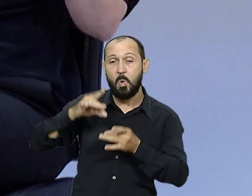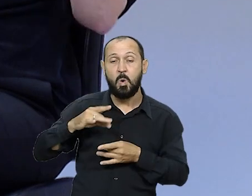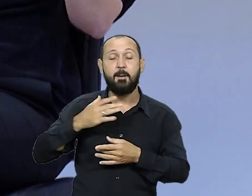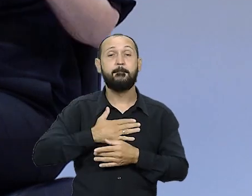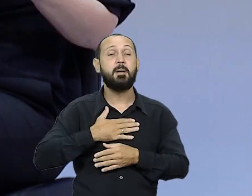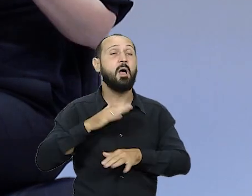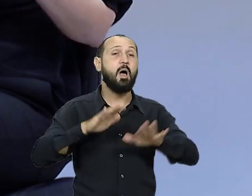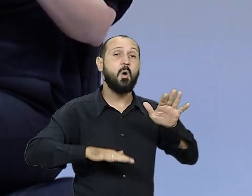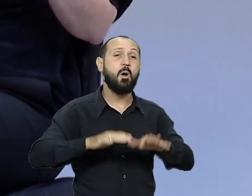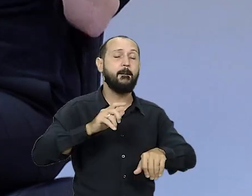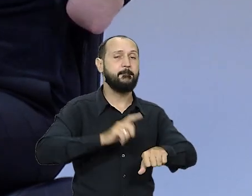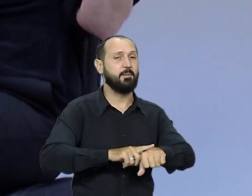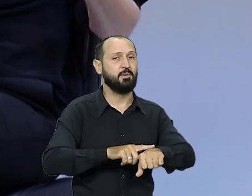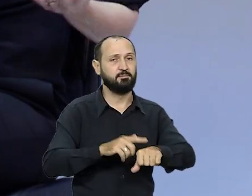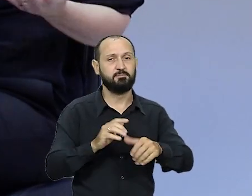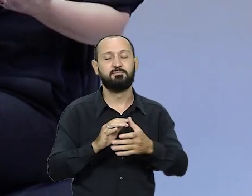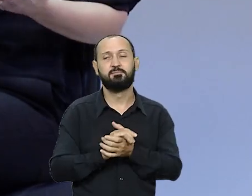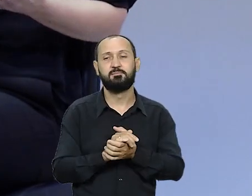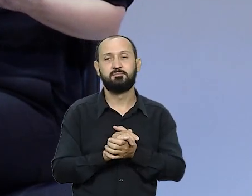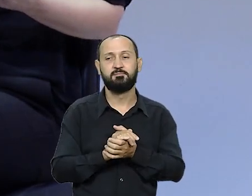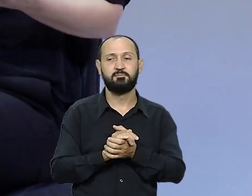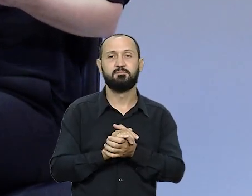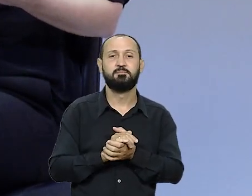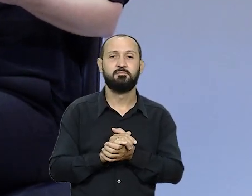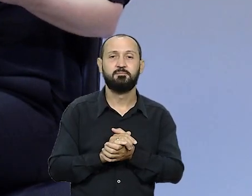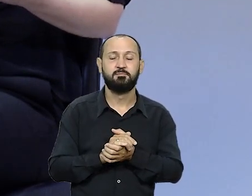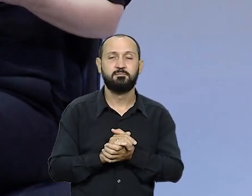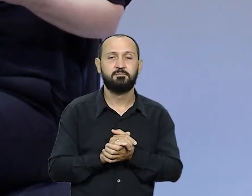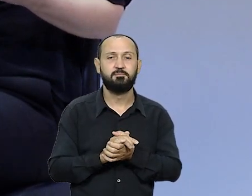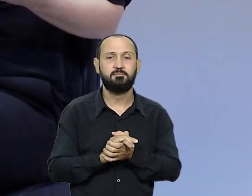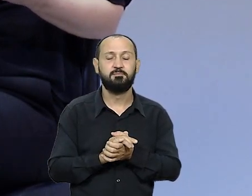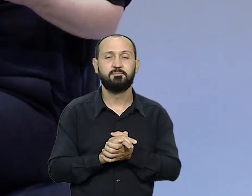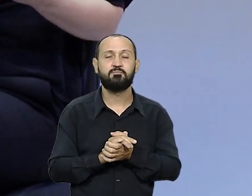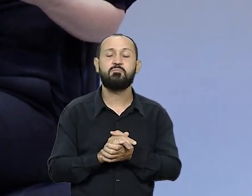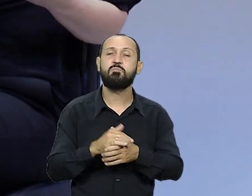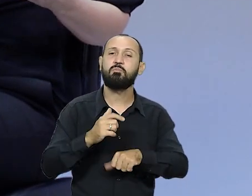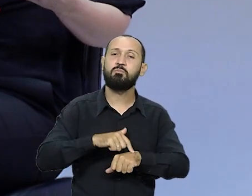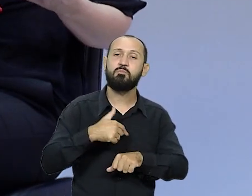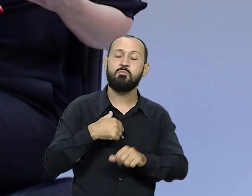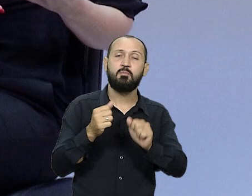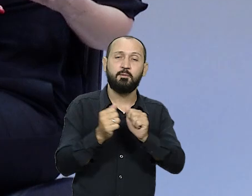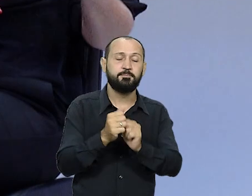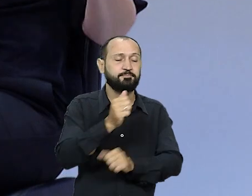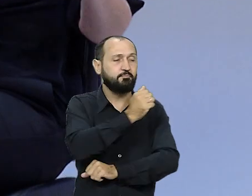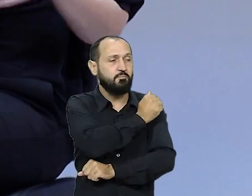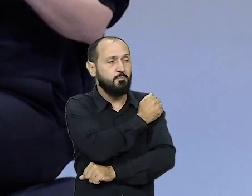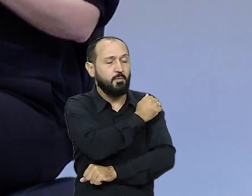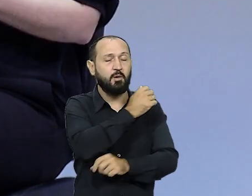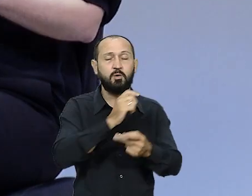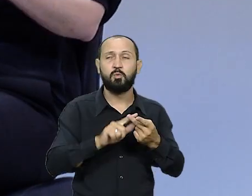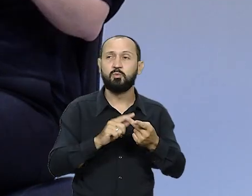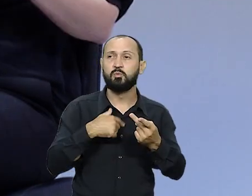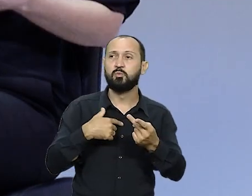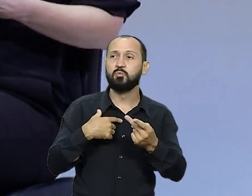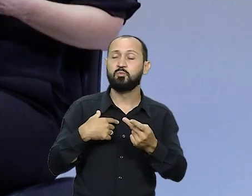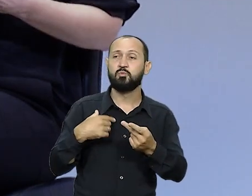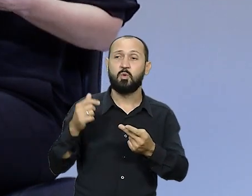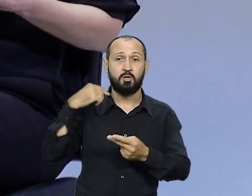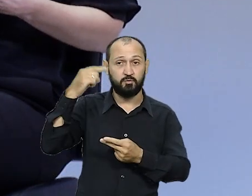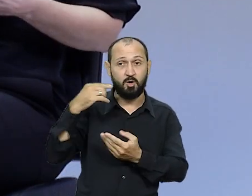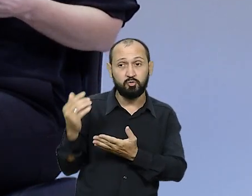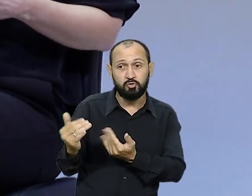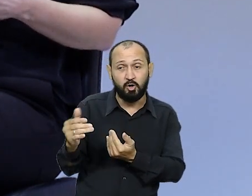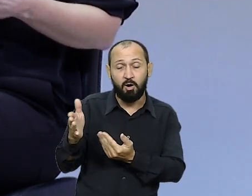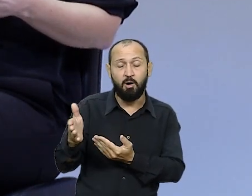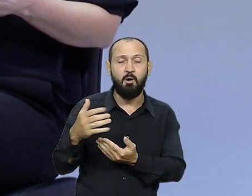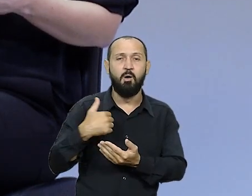personagens que a gente traz para determinadas situações. Então, quando eu estou com um aluno, quando eu estou com o